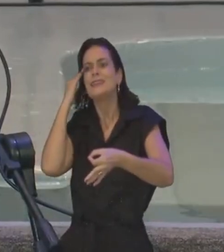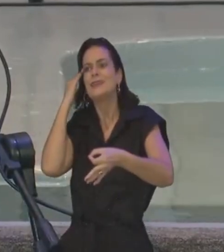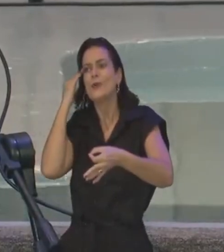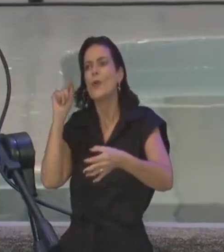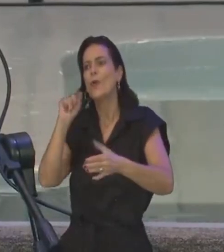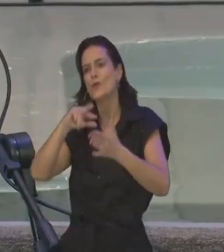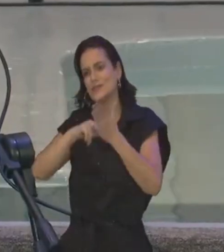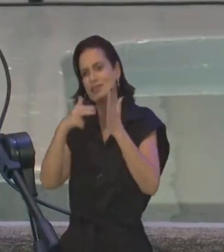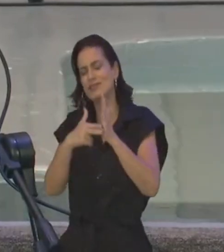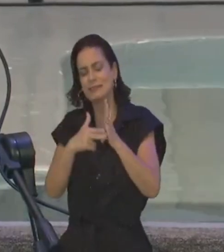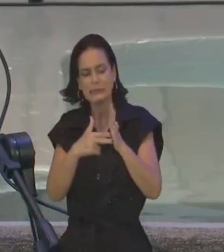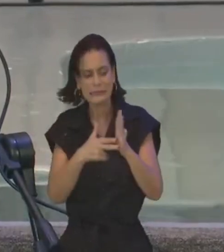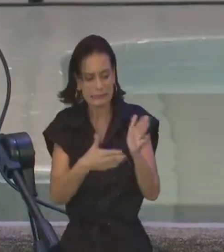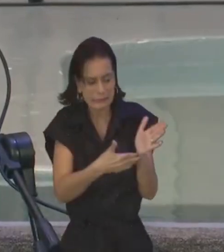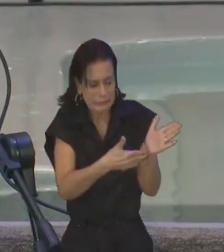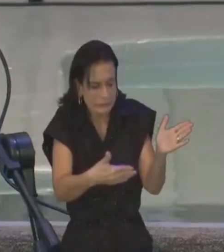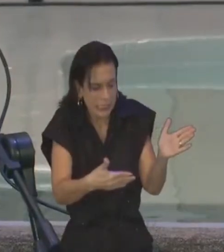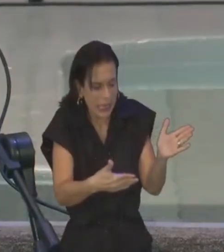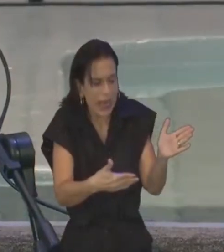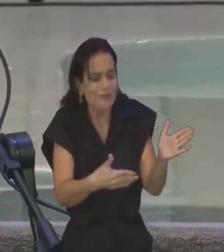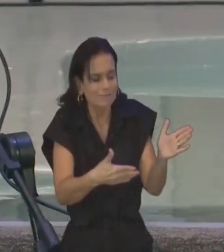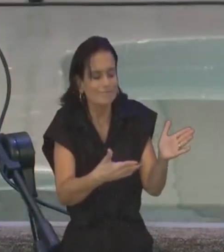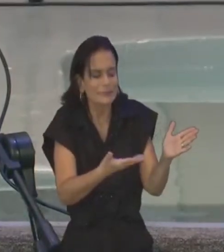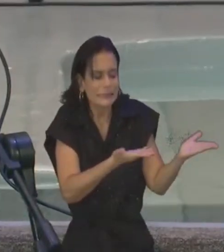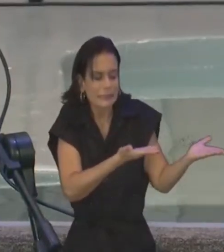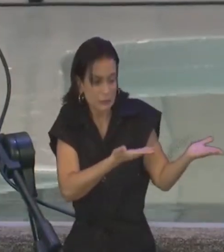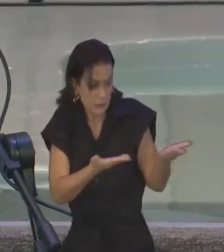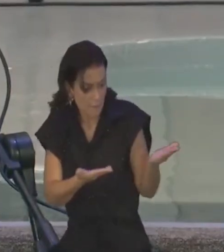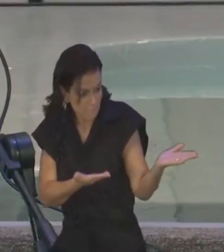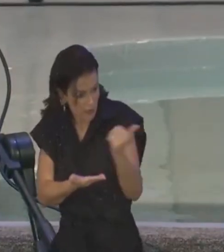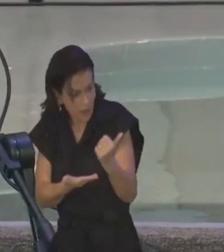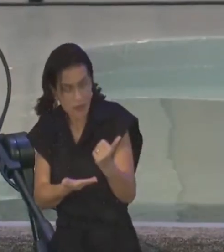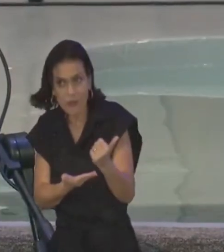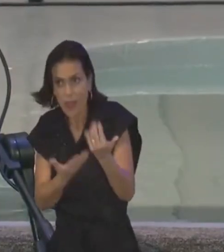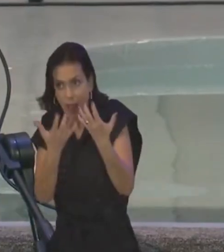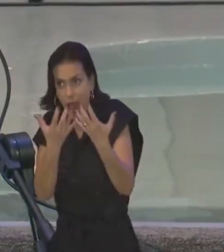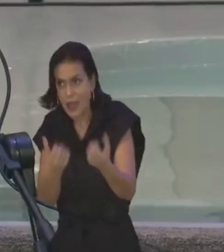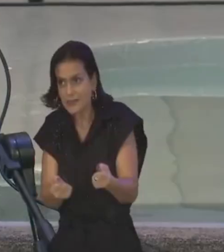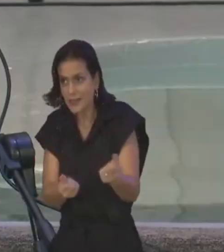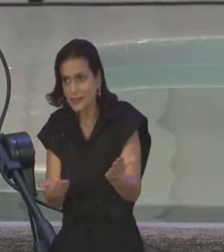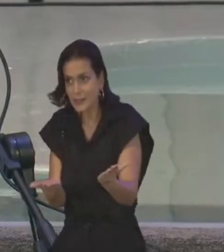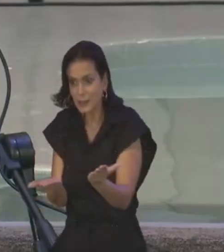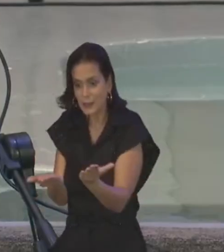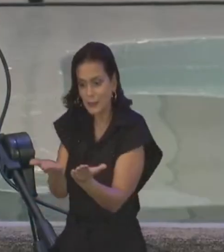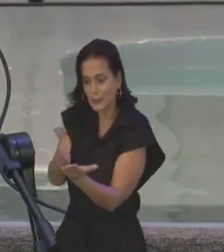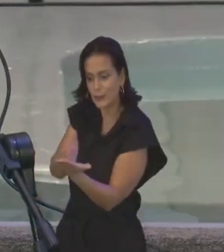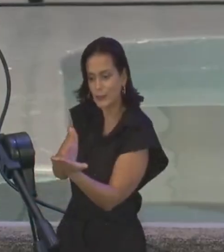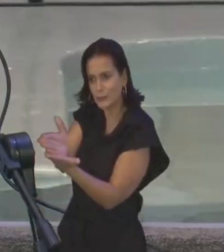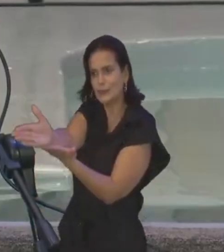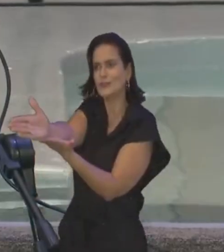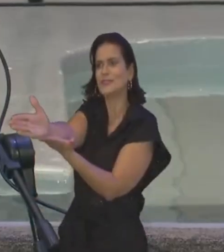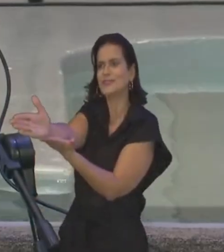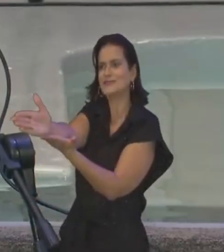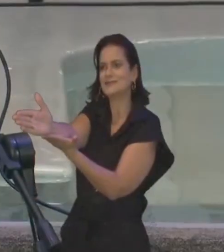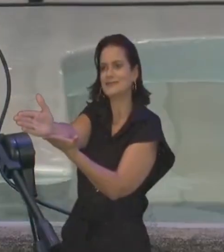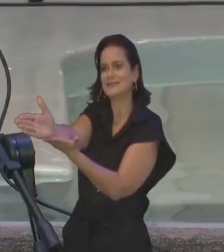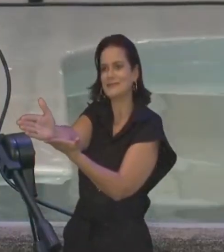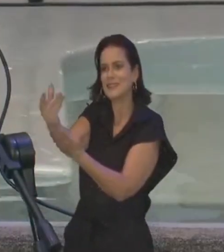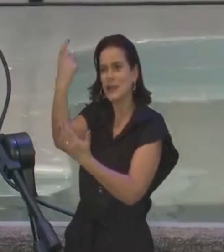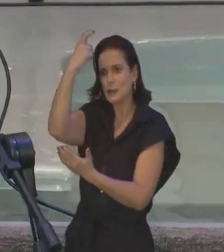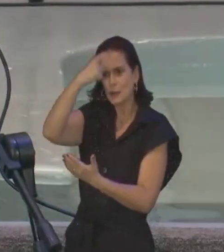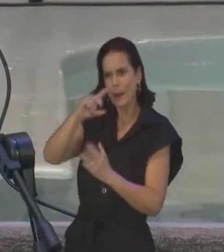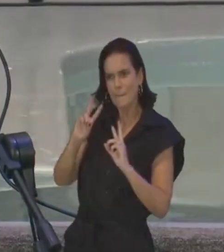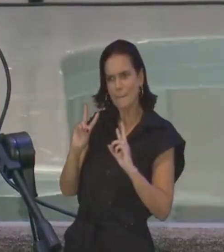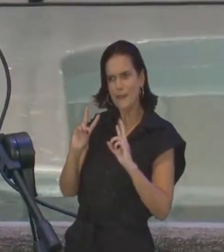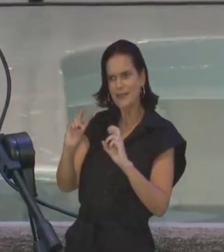de perdição, e por isso a esta pessoa é feito o convite: vinde. Você compreende, você entende, você reconhece o seu estado